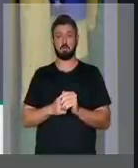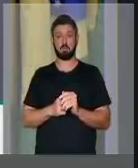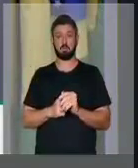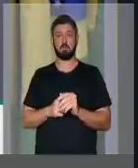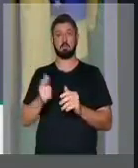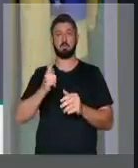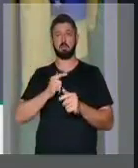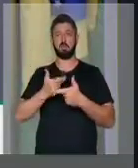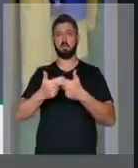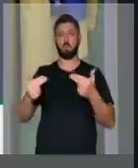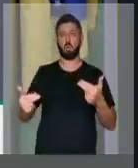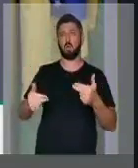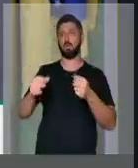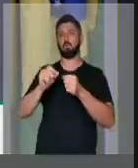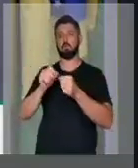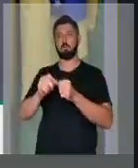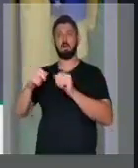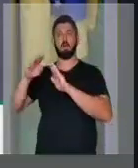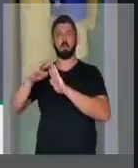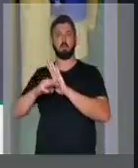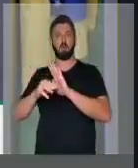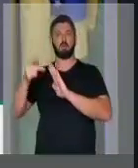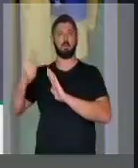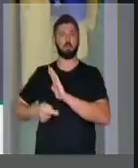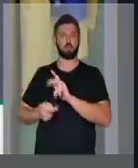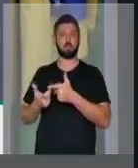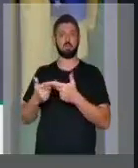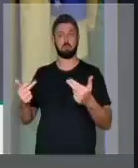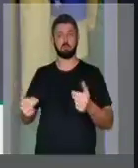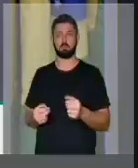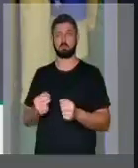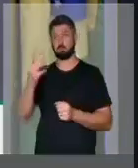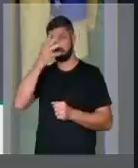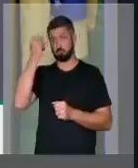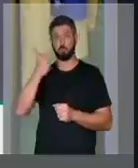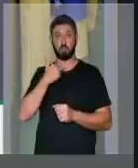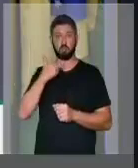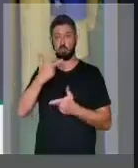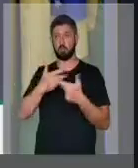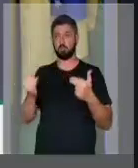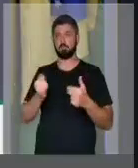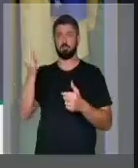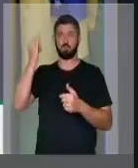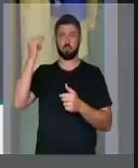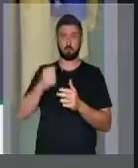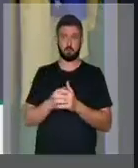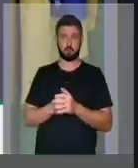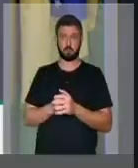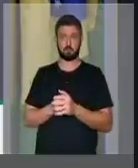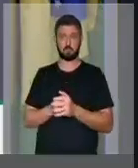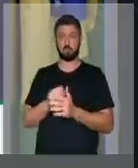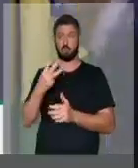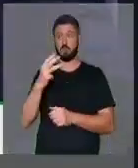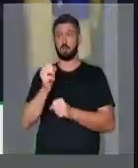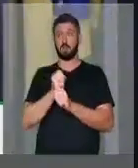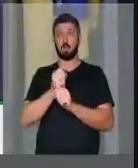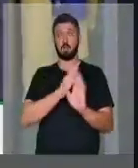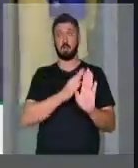de projetos. Não podemos aqui esquecer essa figura simbólica que o Rodrigo Melo Franco, que dirigiu durante 30